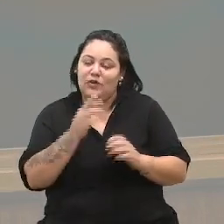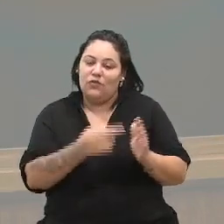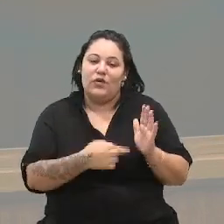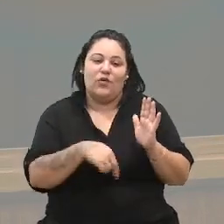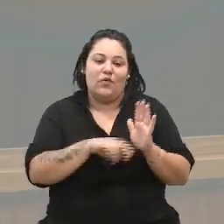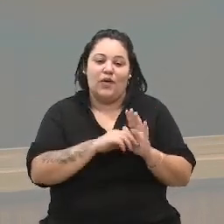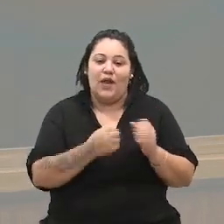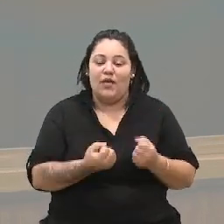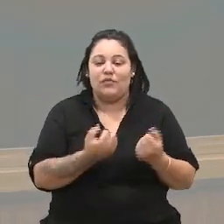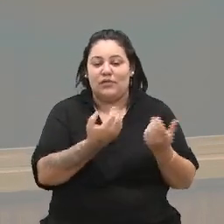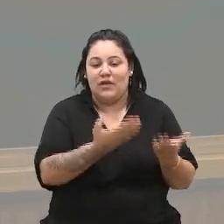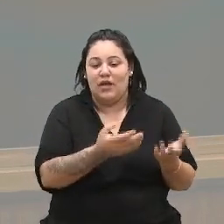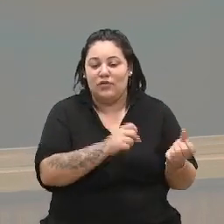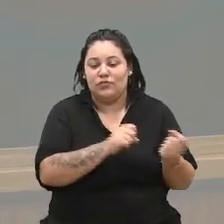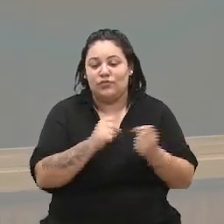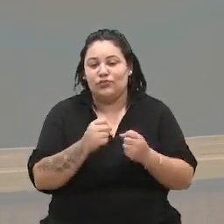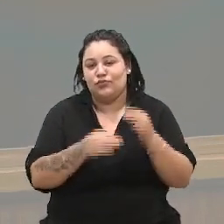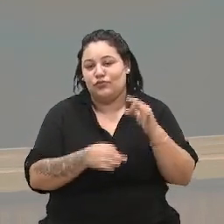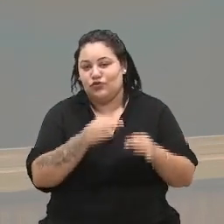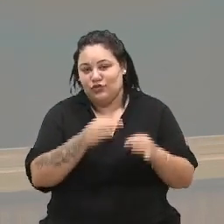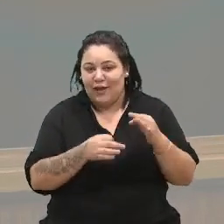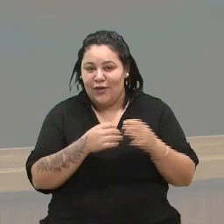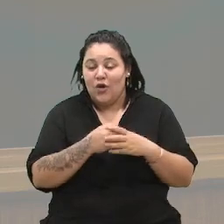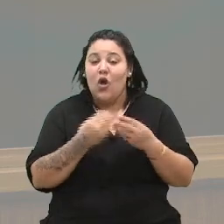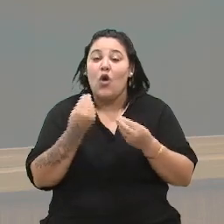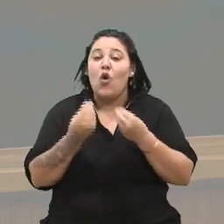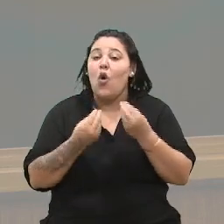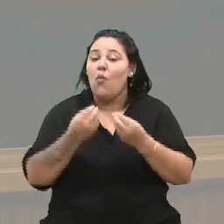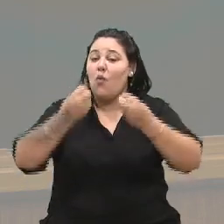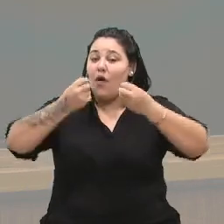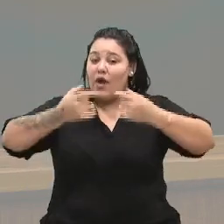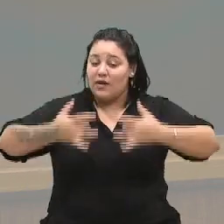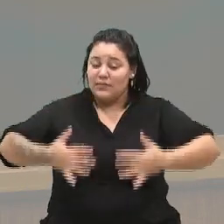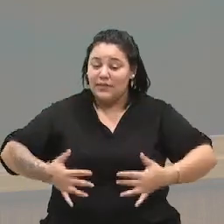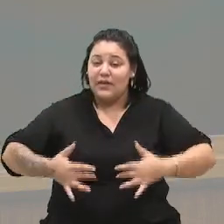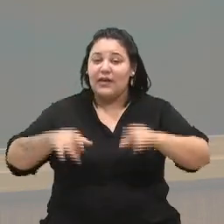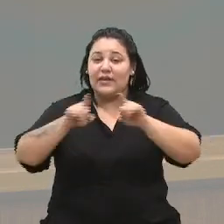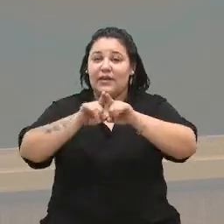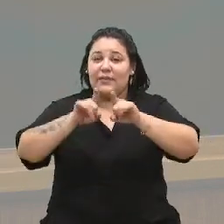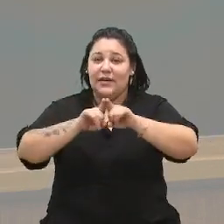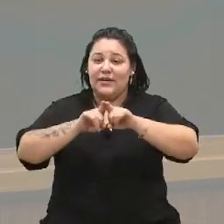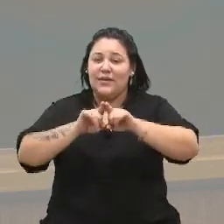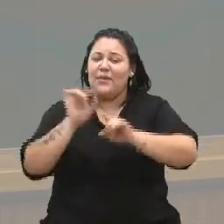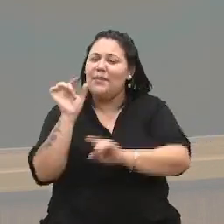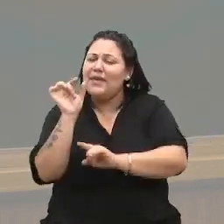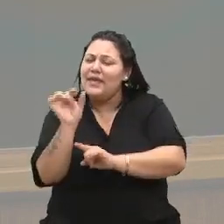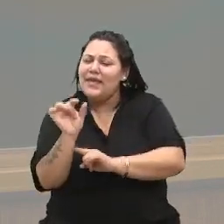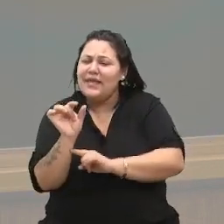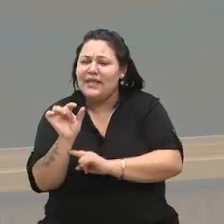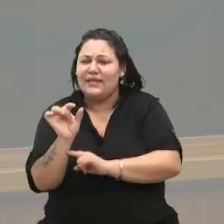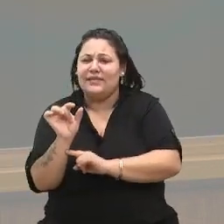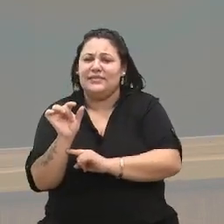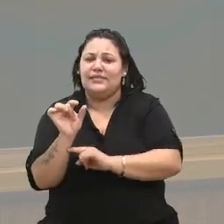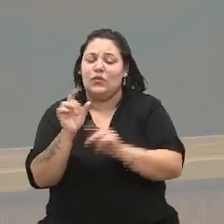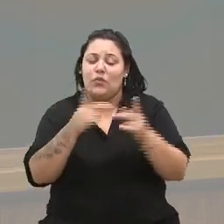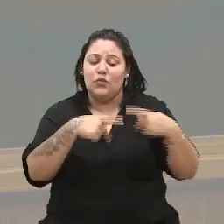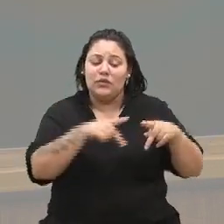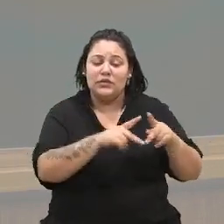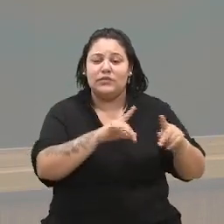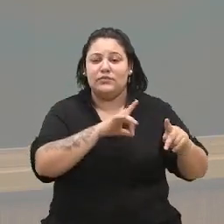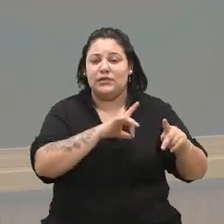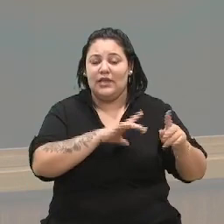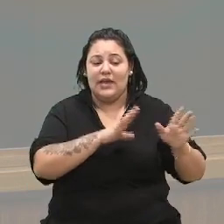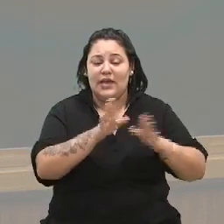dados pelo Poder Judiciário. E, como eu falei, é uma ínfima parte da população que tem acesso a